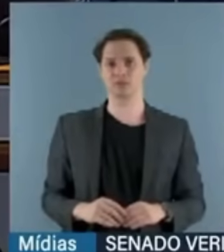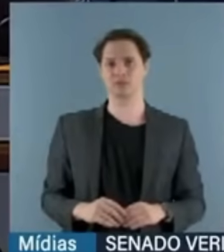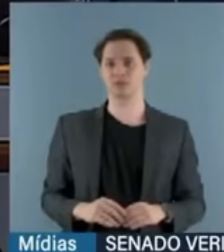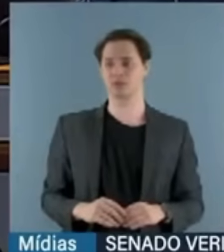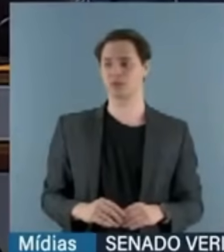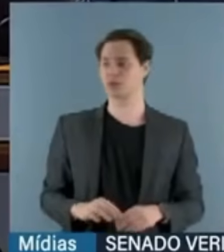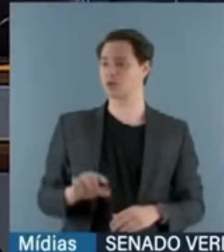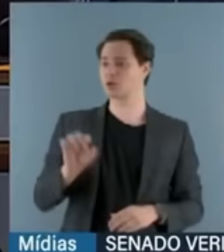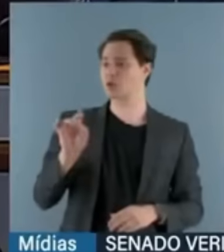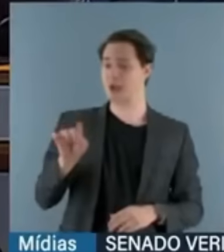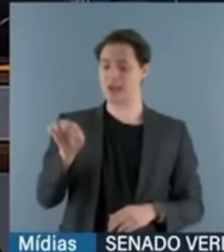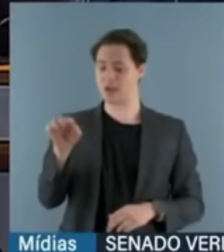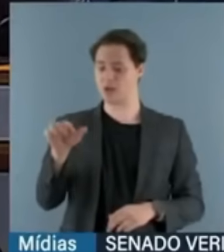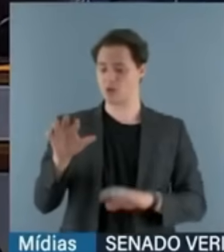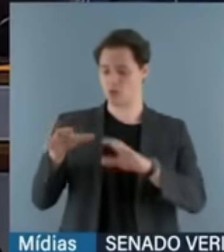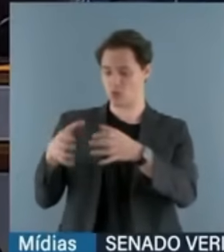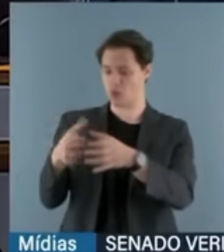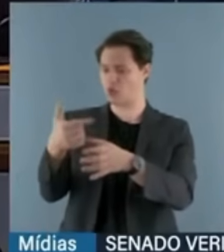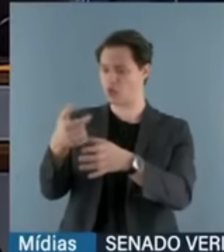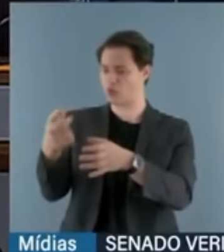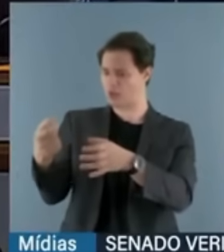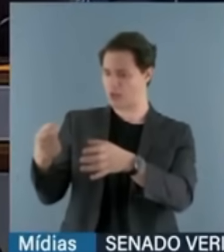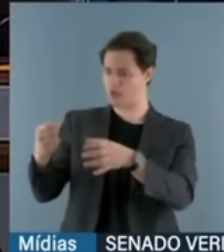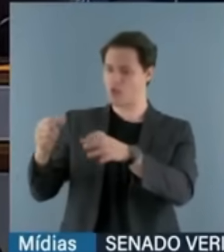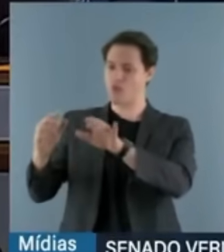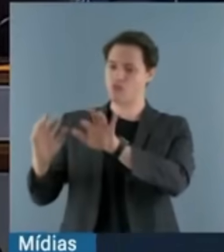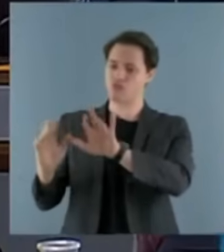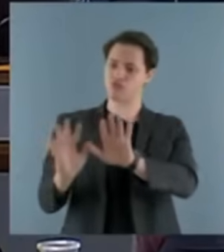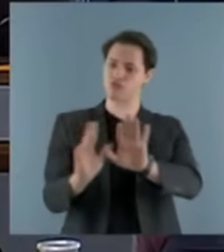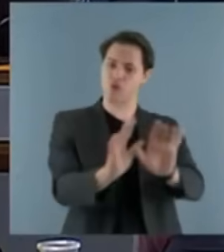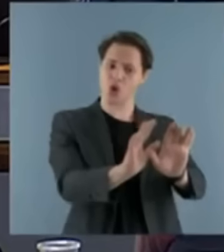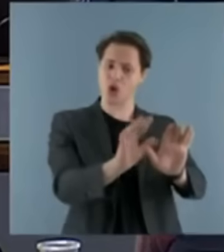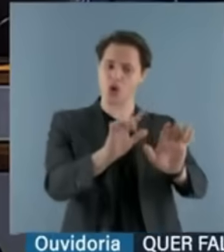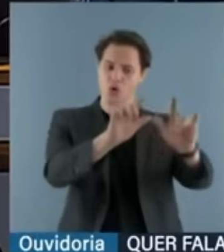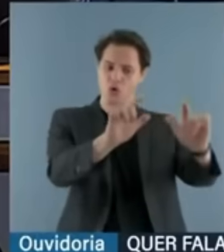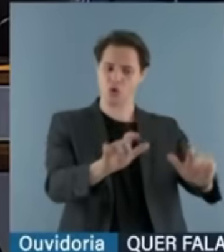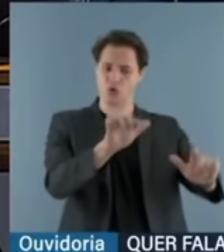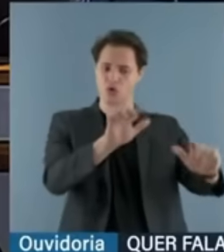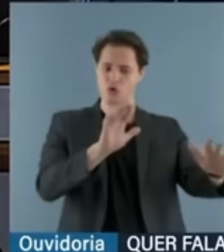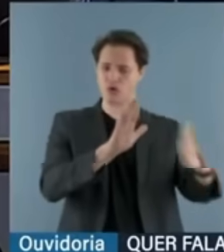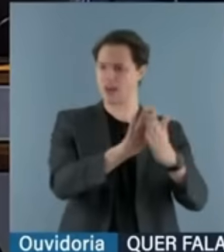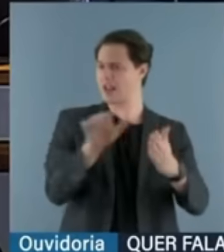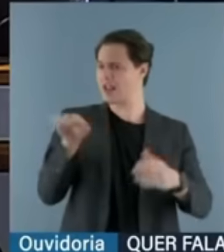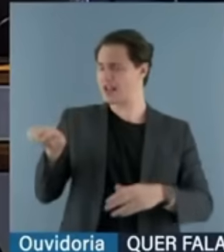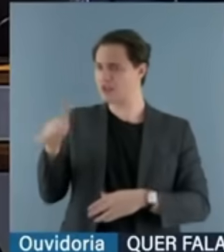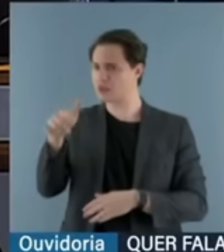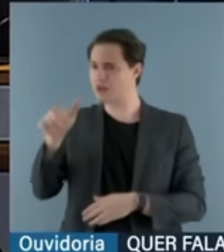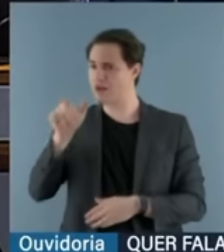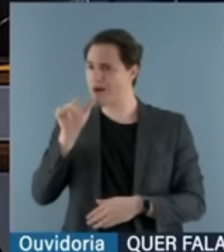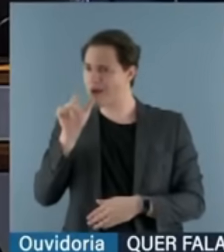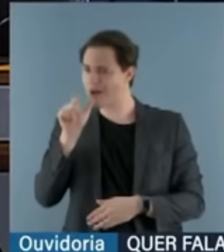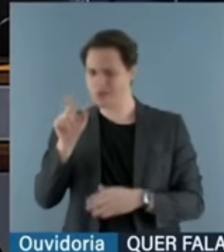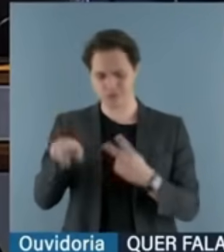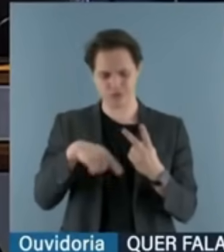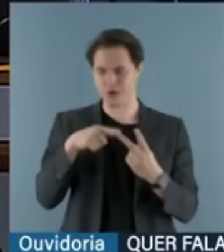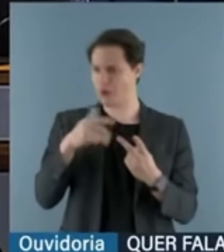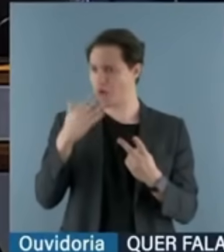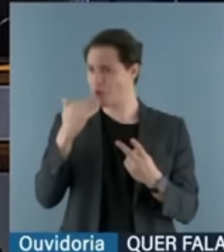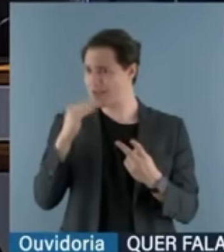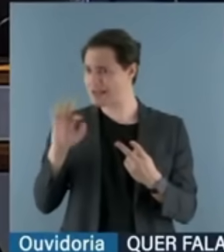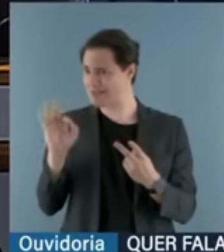onde apenas esses 200 alunos foram direcionados, sem água, sem